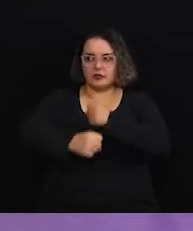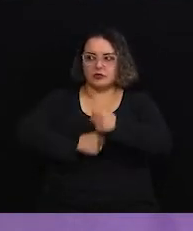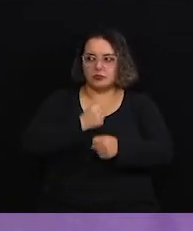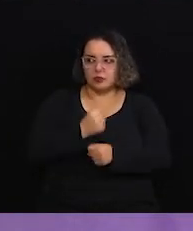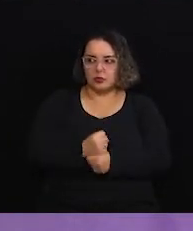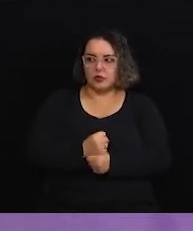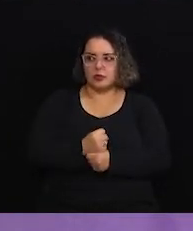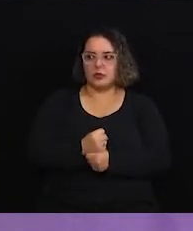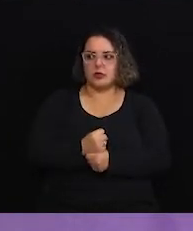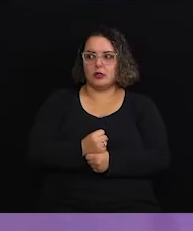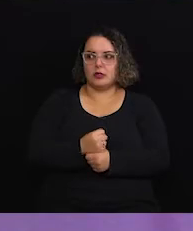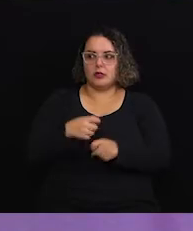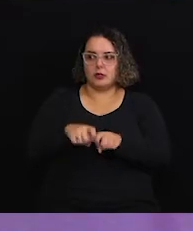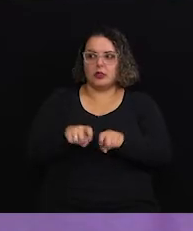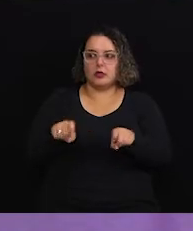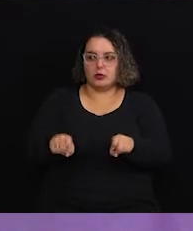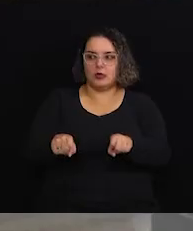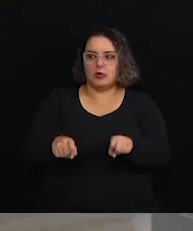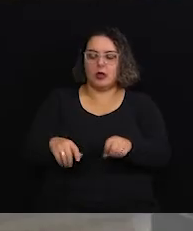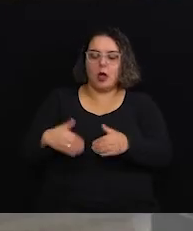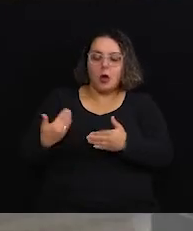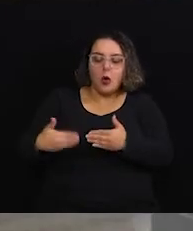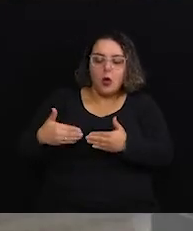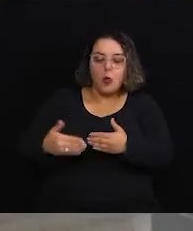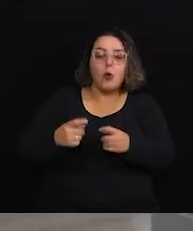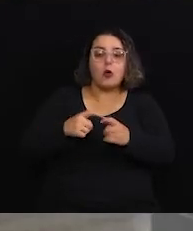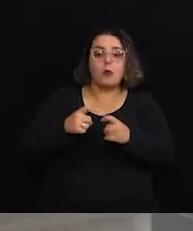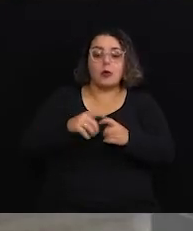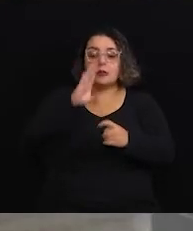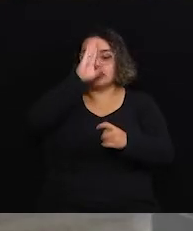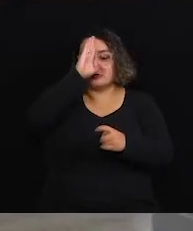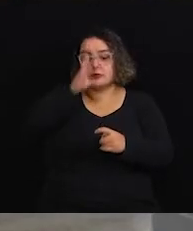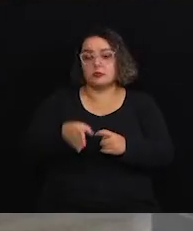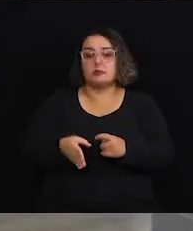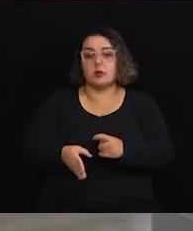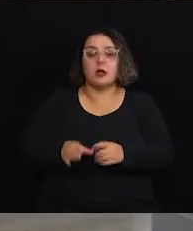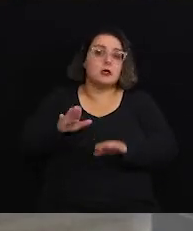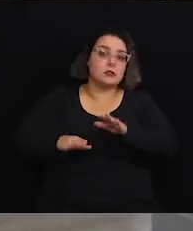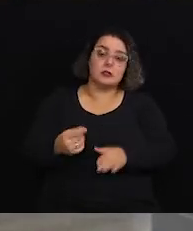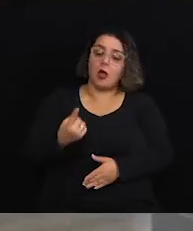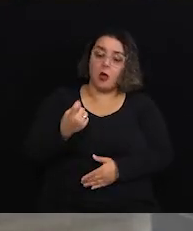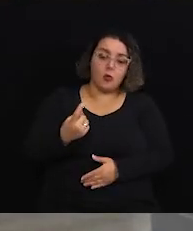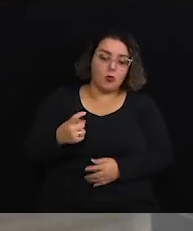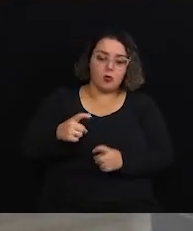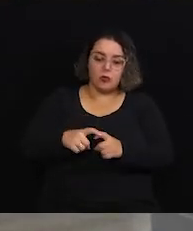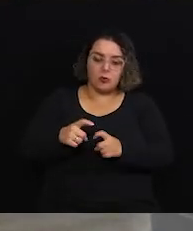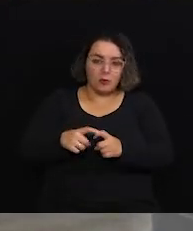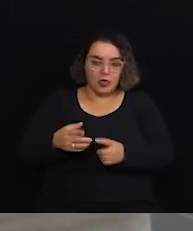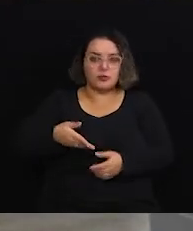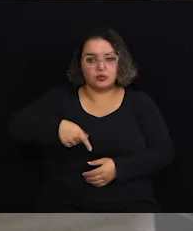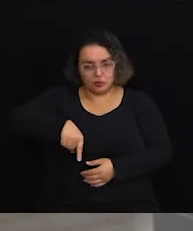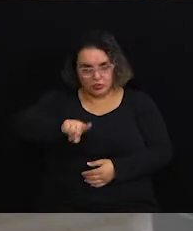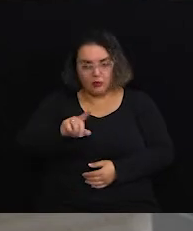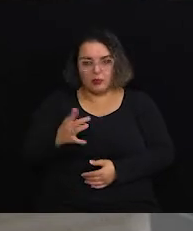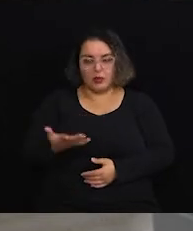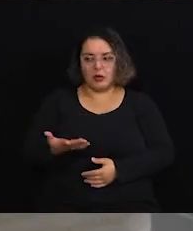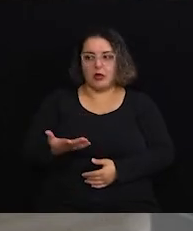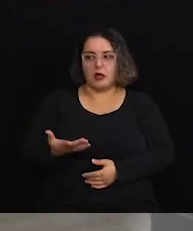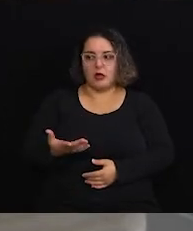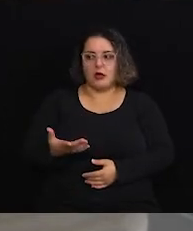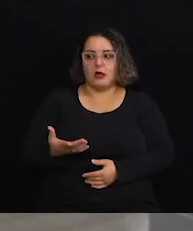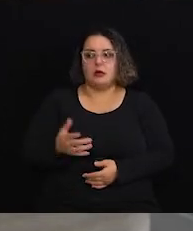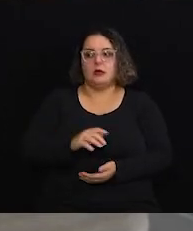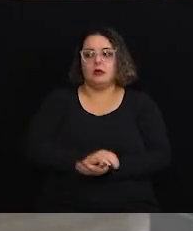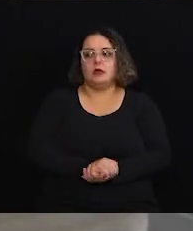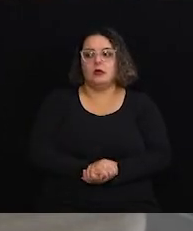A gente até brinca que o ginecologista é o clínico da mulher, né? Muitas vezes é o único médico que ela vai, né? Então, que ela ter não